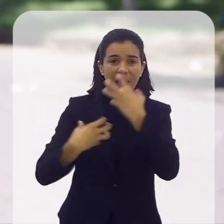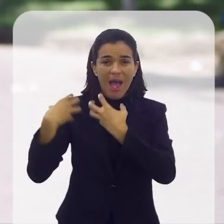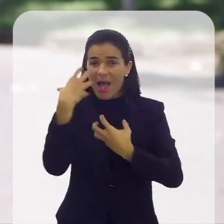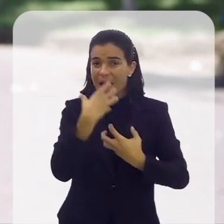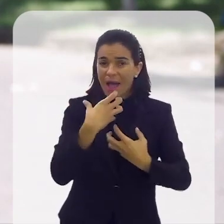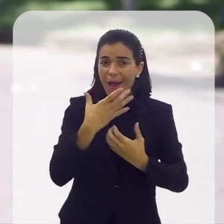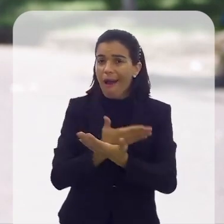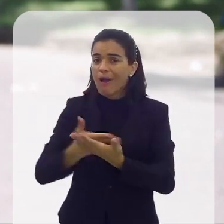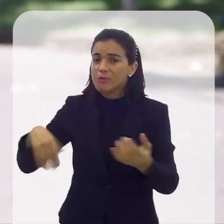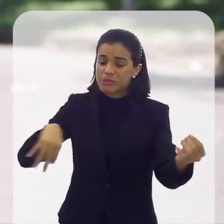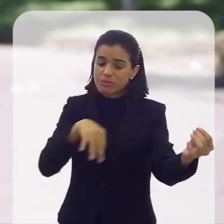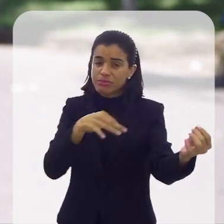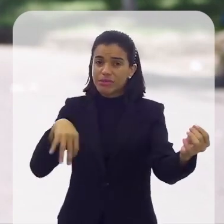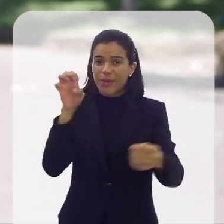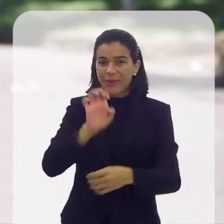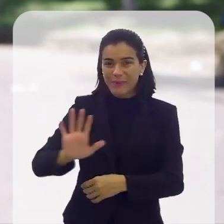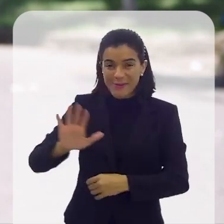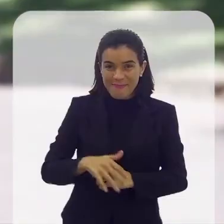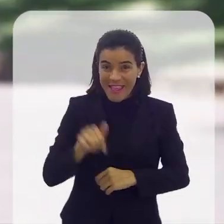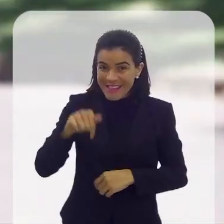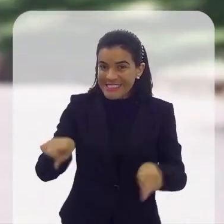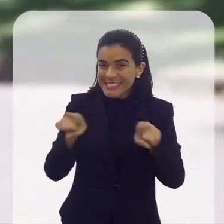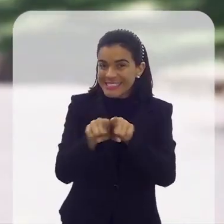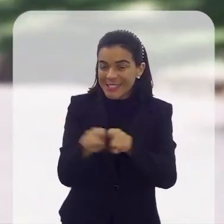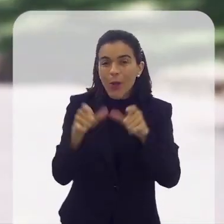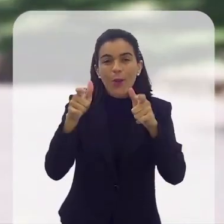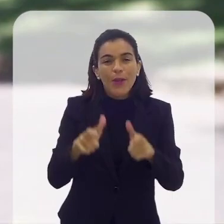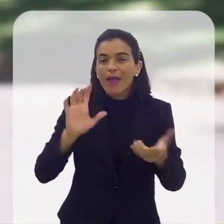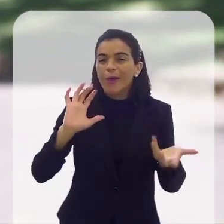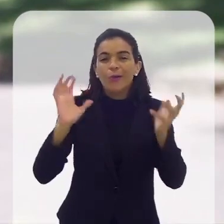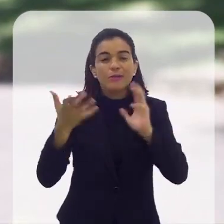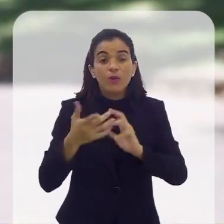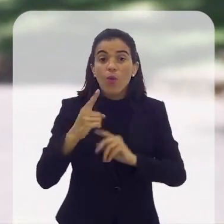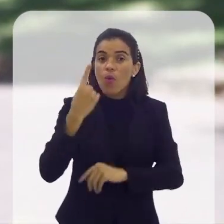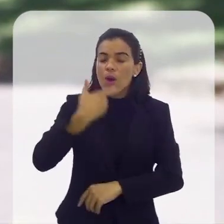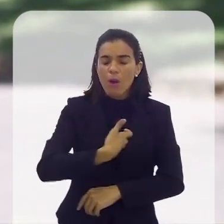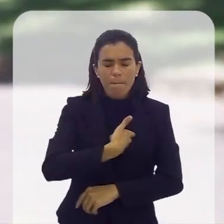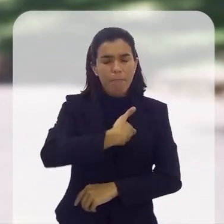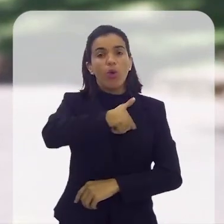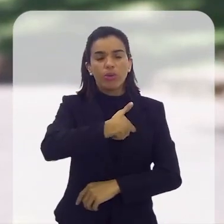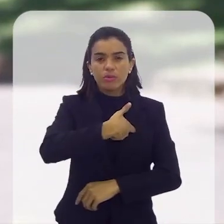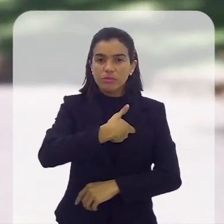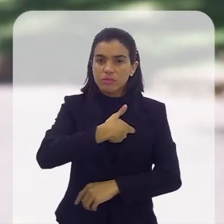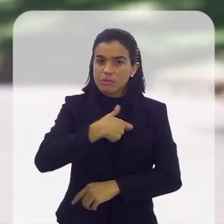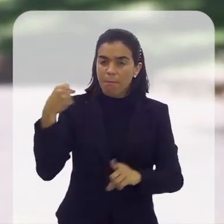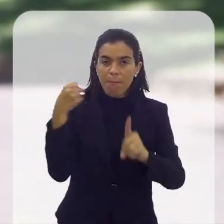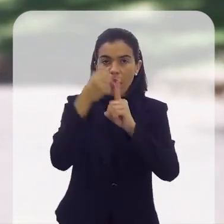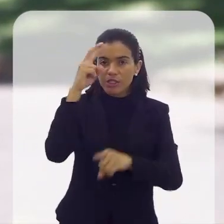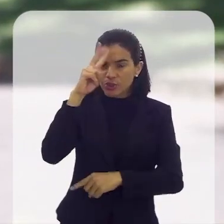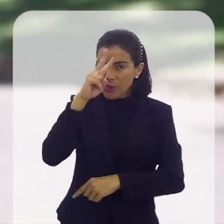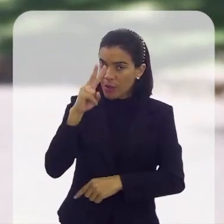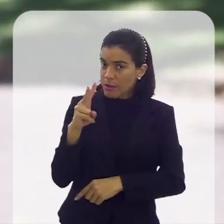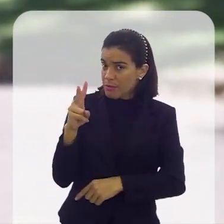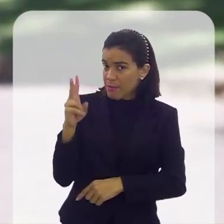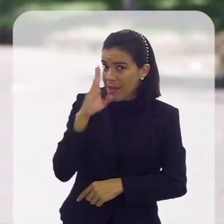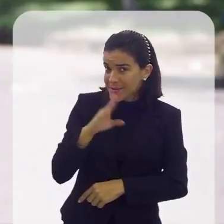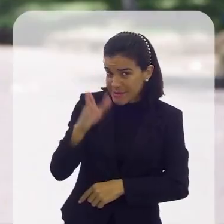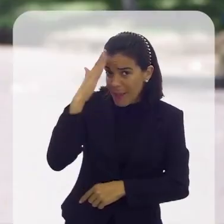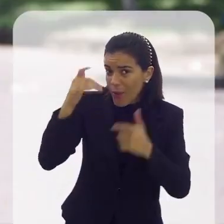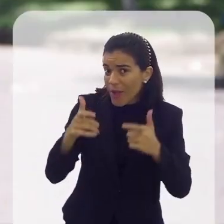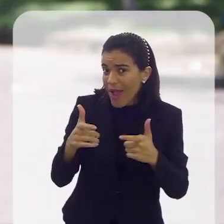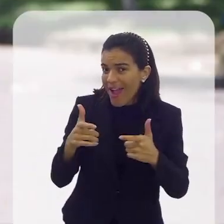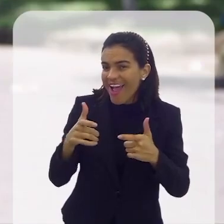que só estavam acostumados aos acordes europeus. Aqui também foi o local onde aconteceu um dos suicídios mais controversos da história do país.